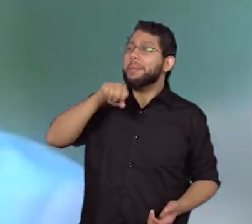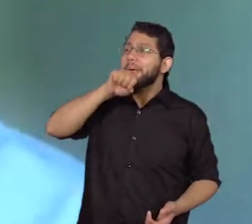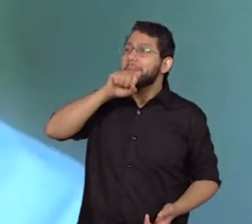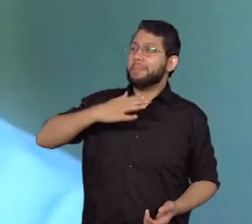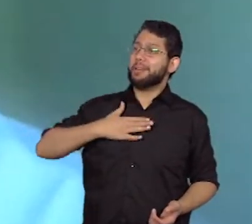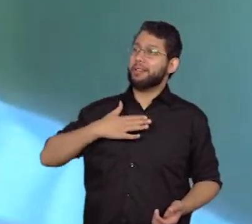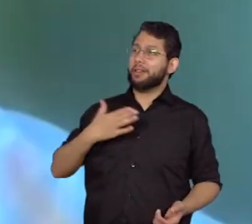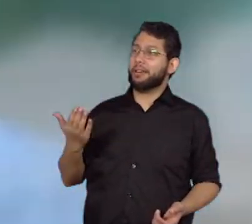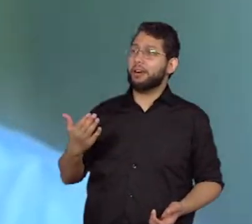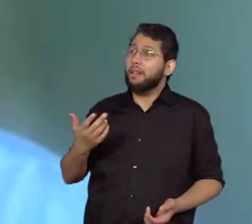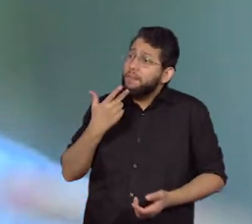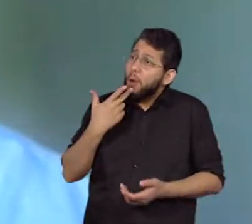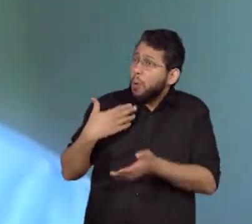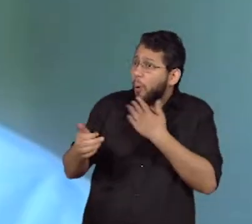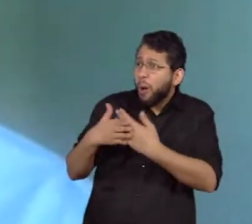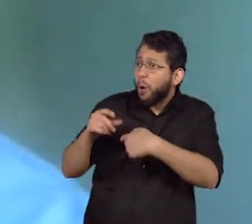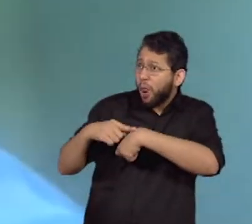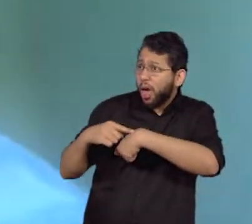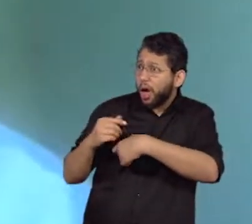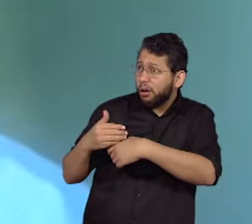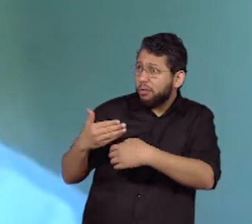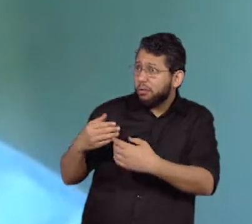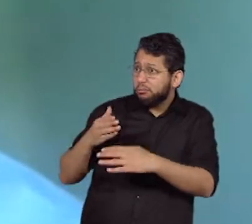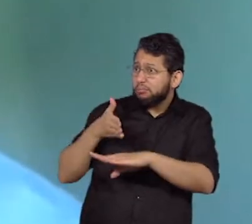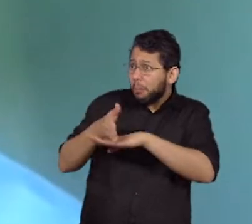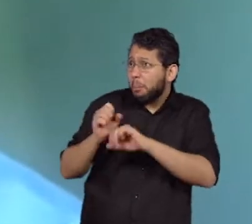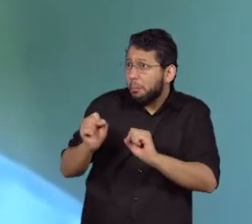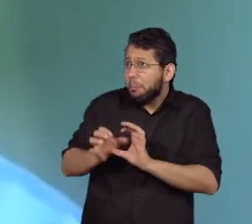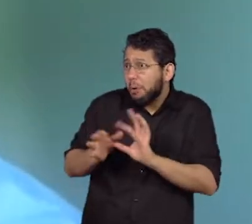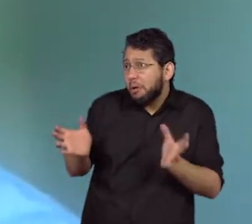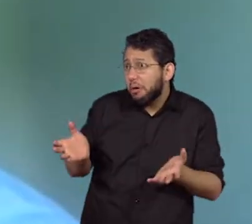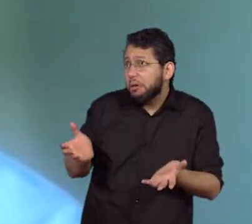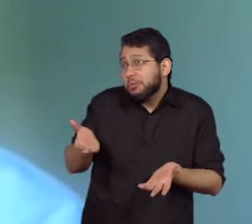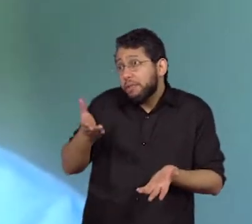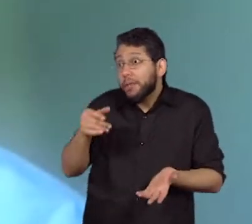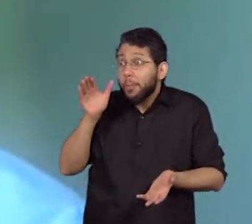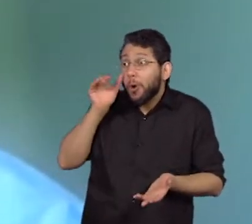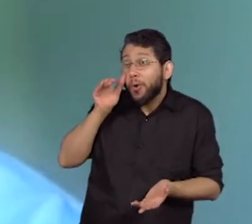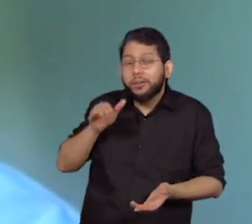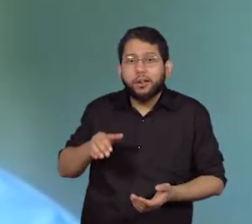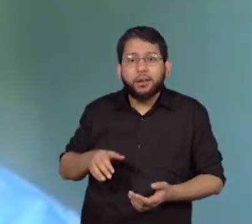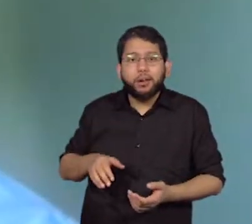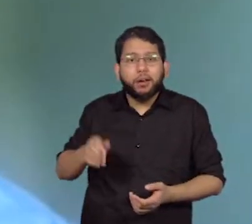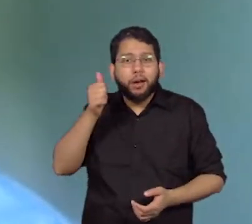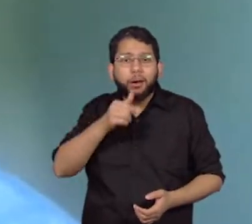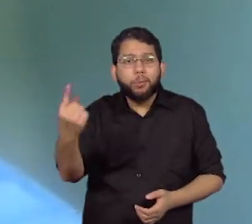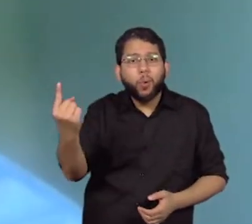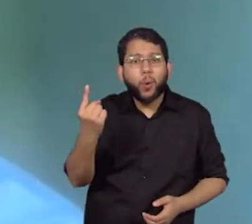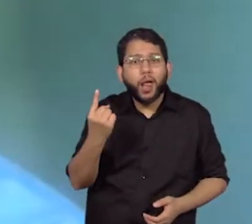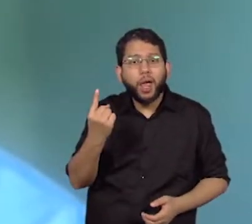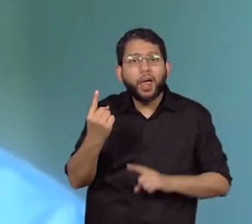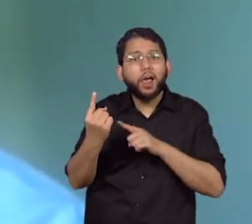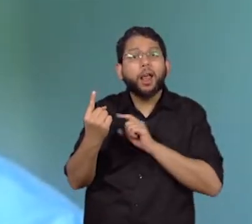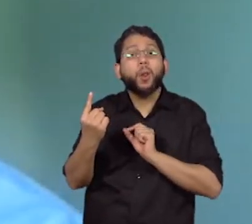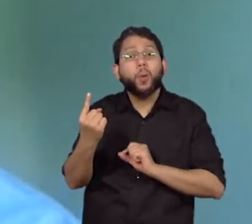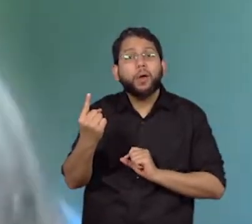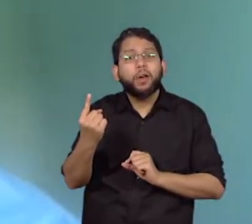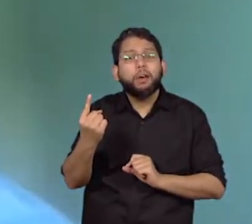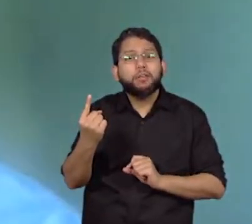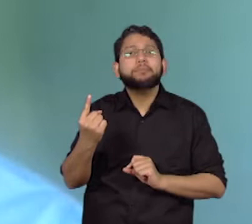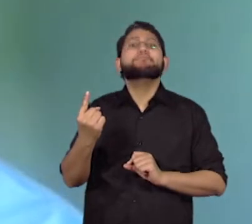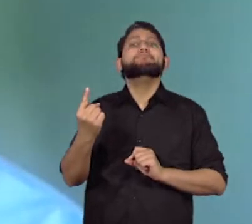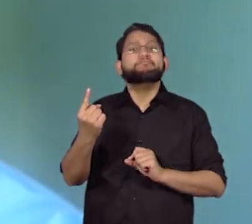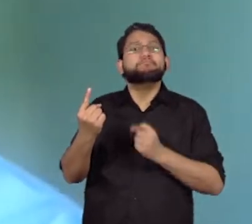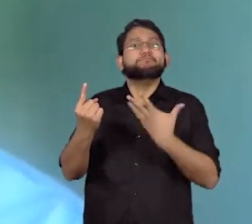Não, tô, você falou que eu podia vir quando eu quisesse, eu tô aqui, né? Vamos fazer um tour pela rádio. Quando eu estava fazendo o tour pela rádio, eu percebi que